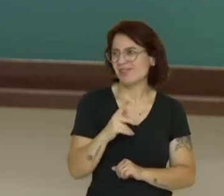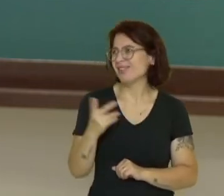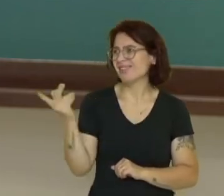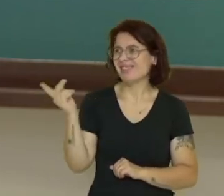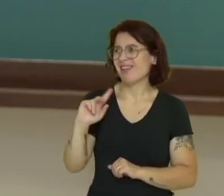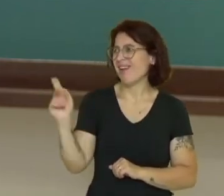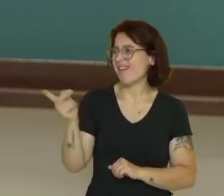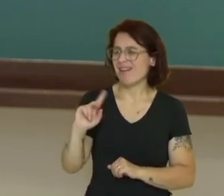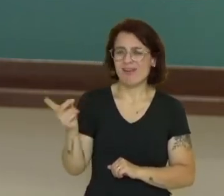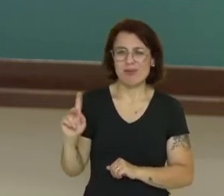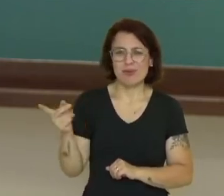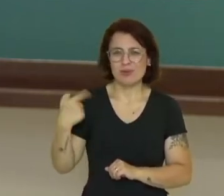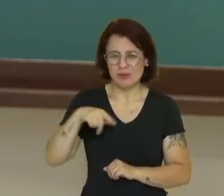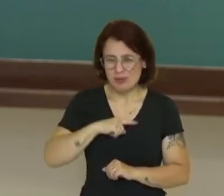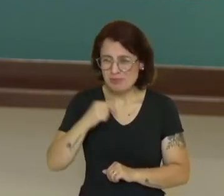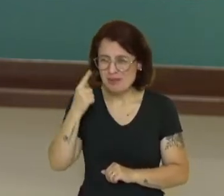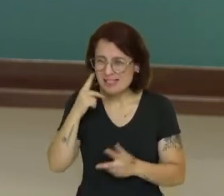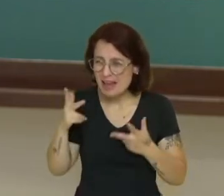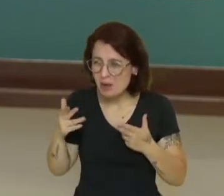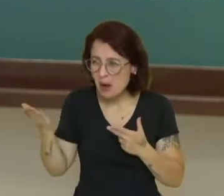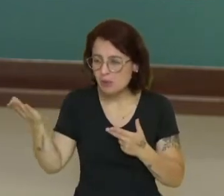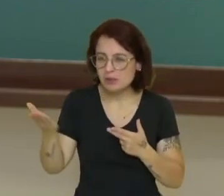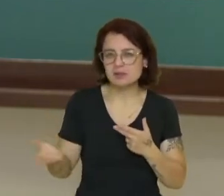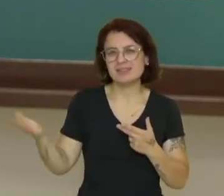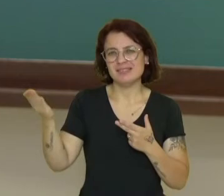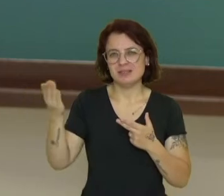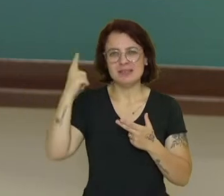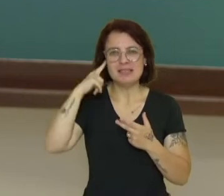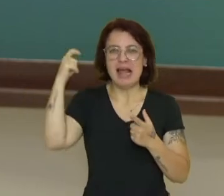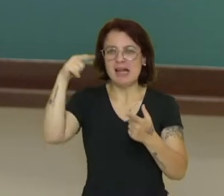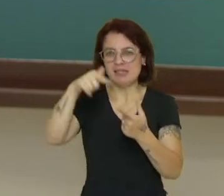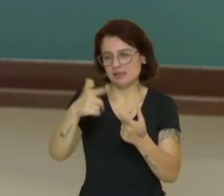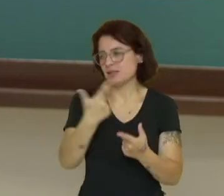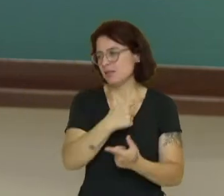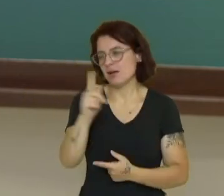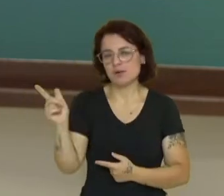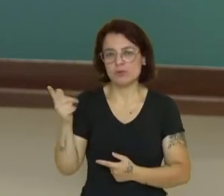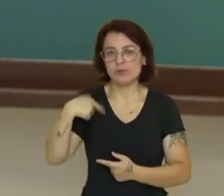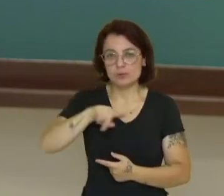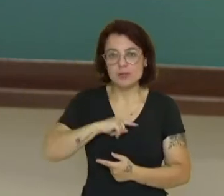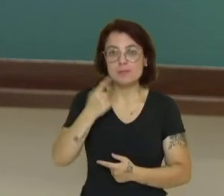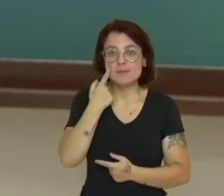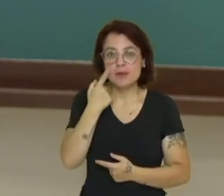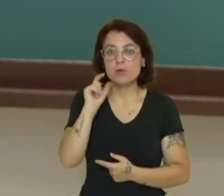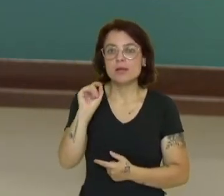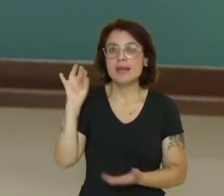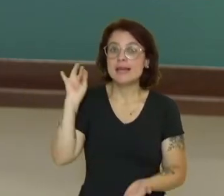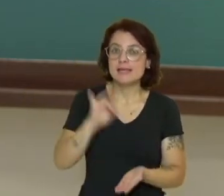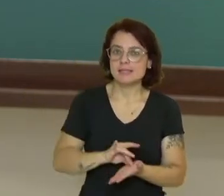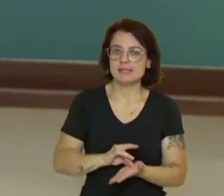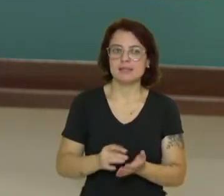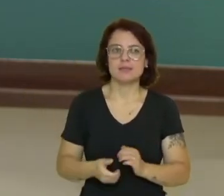mais a nós pensar a política de uma forma idealizada. A gente tem que partir da realidade.